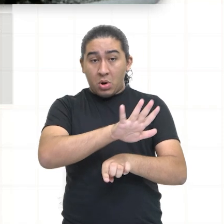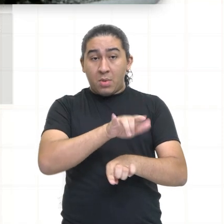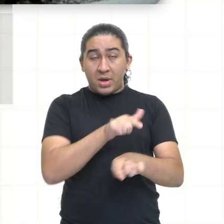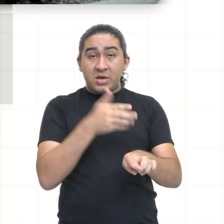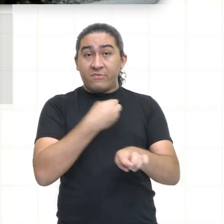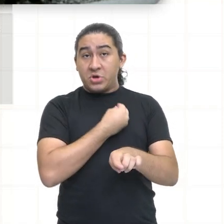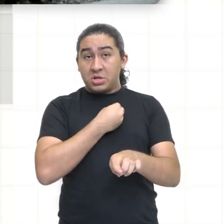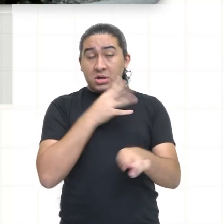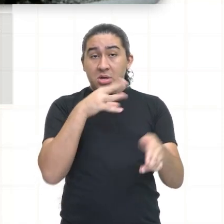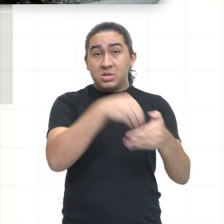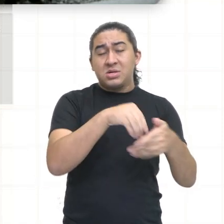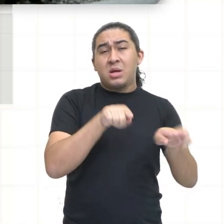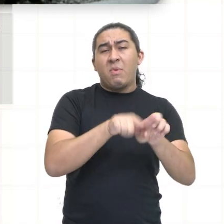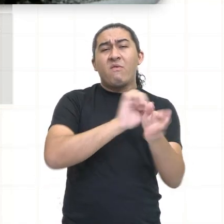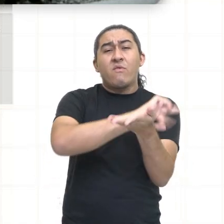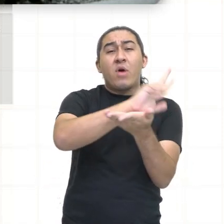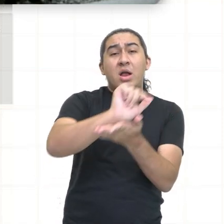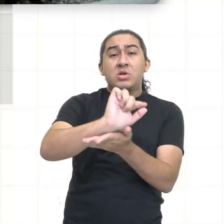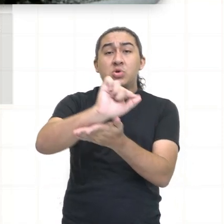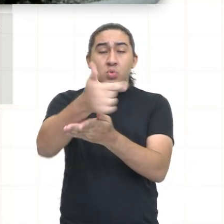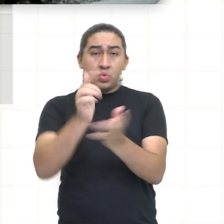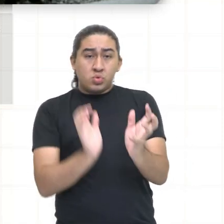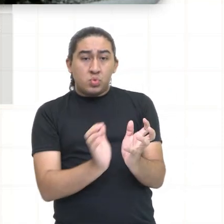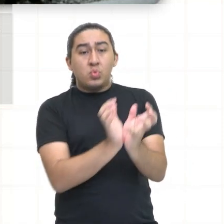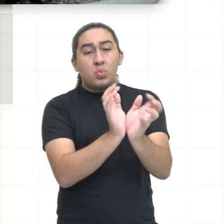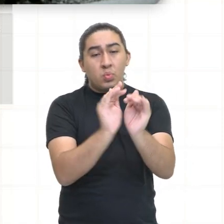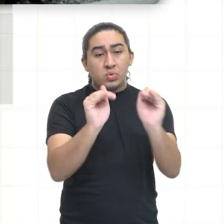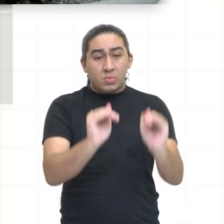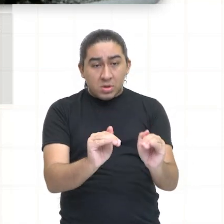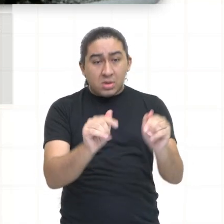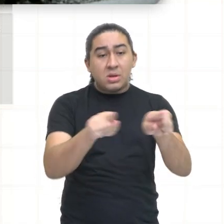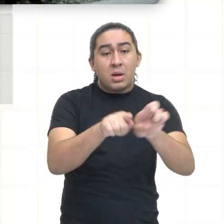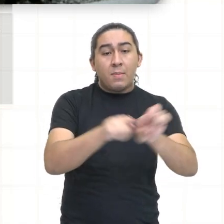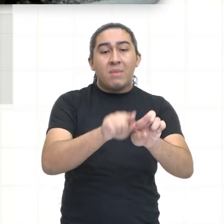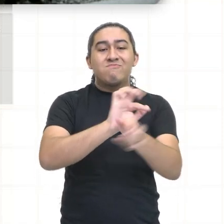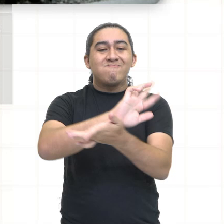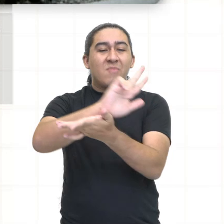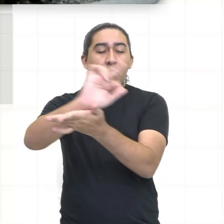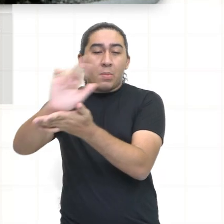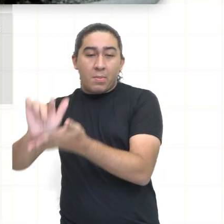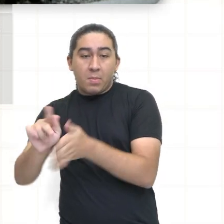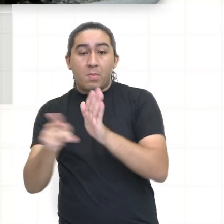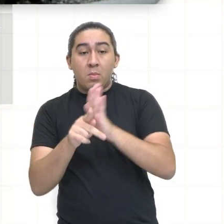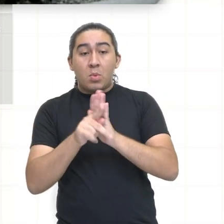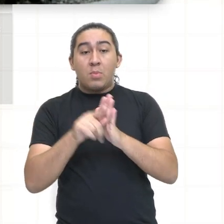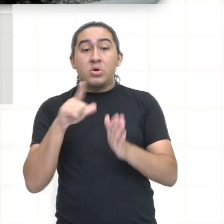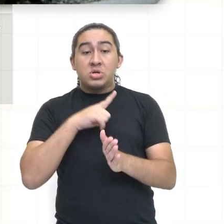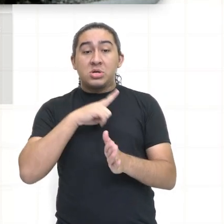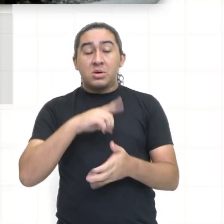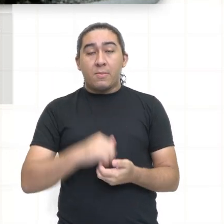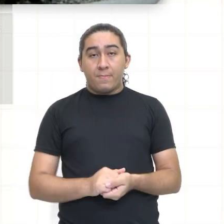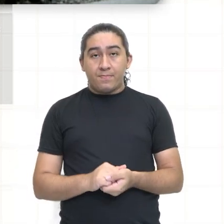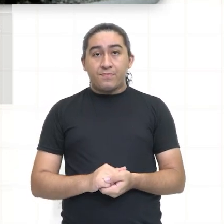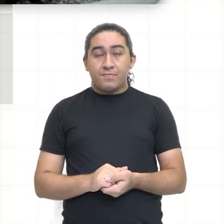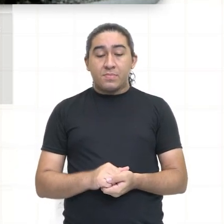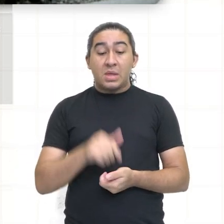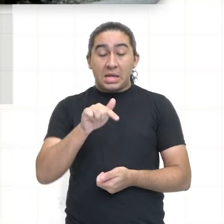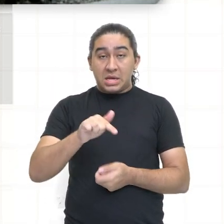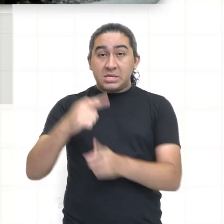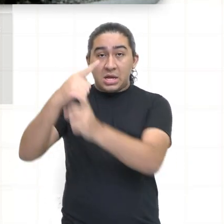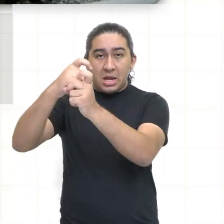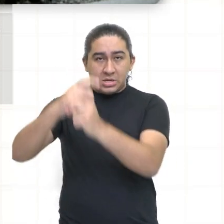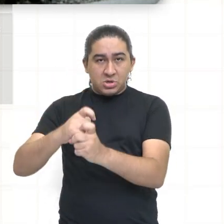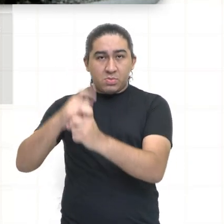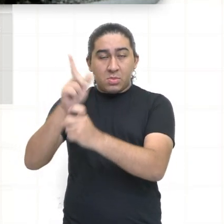milhões de outras minorias, opositores, perpetrado pelo regime nazista alemão durante a